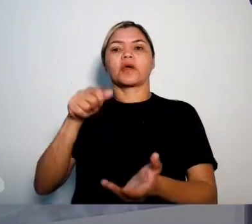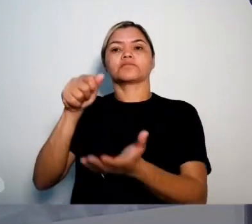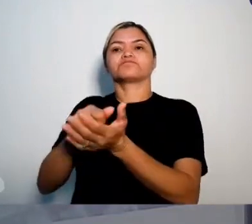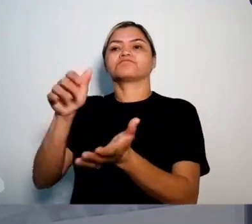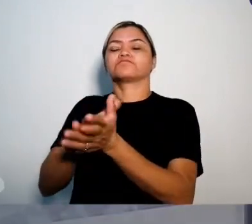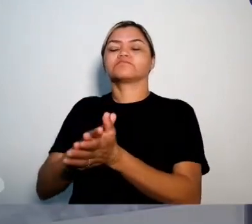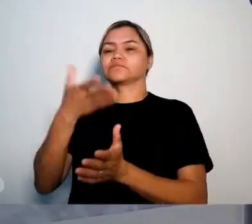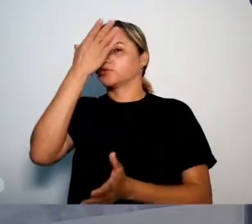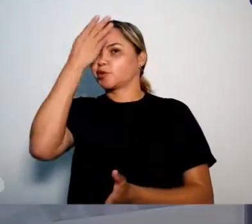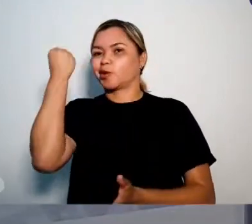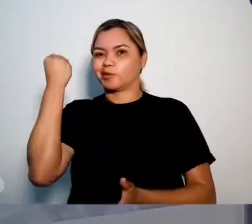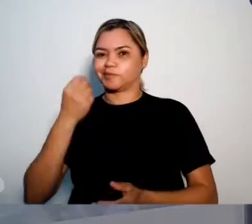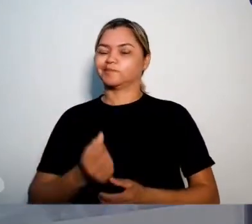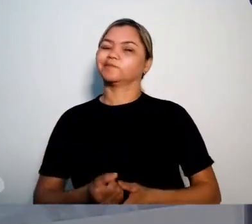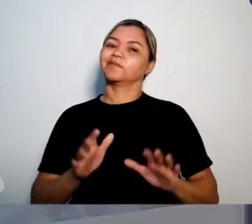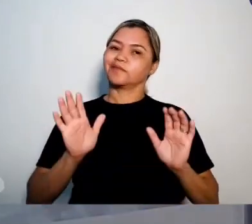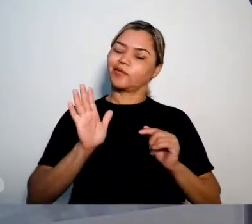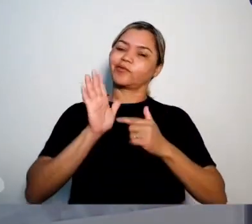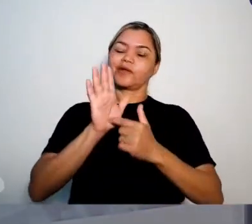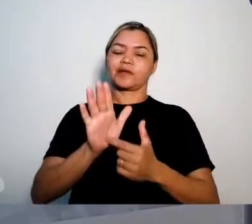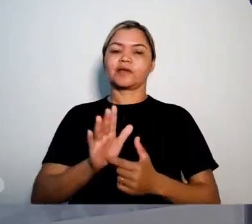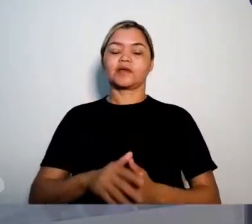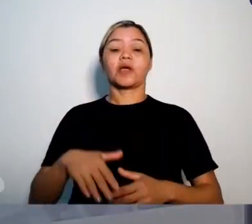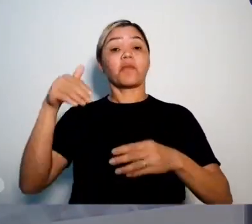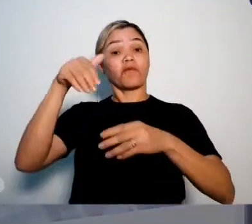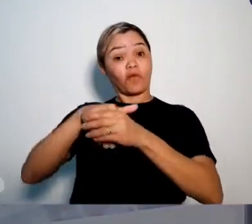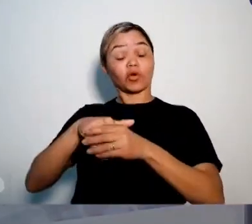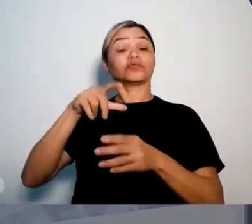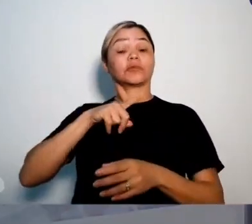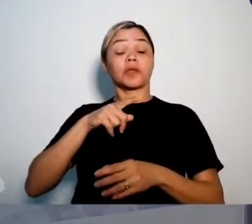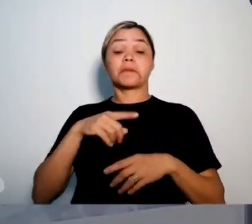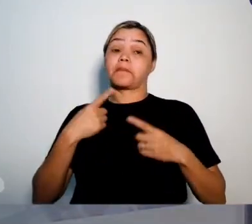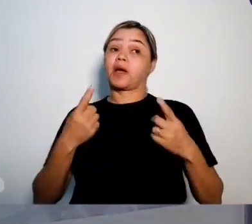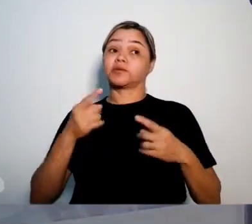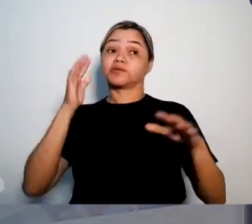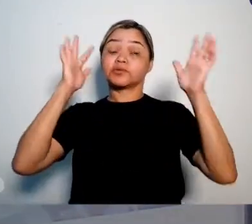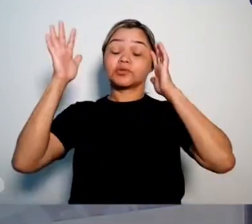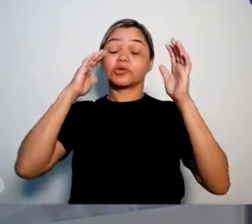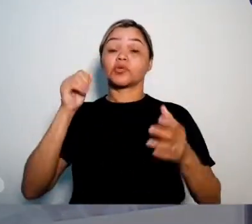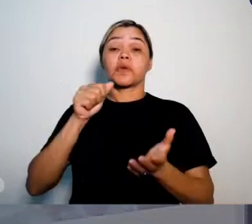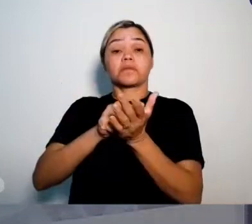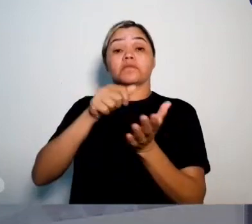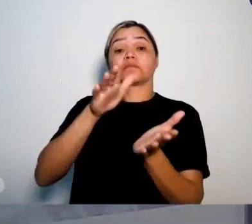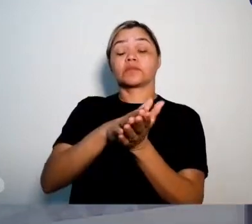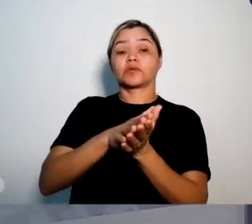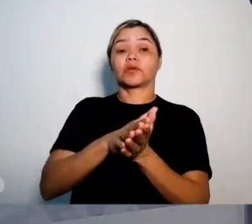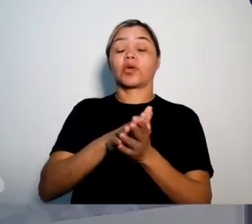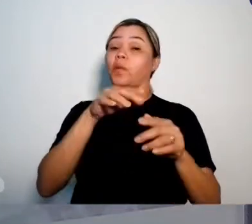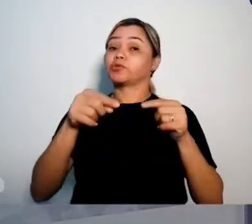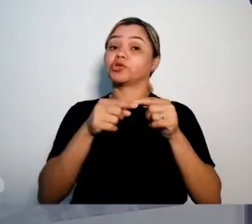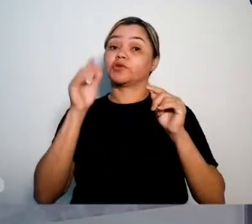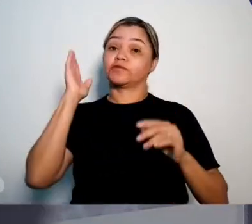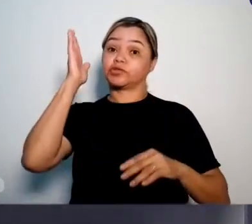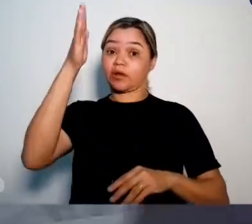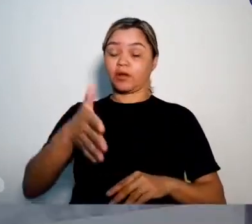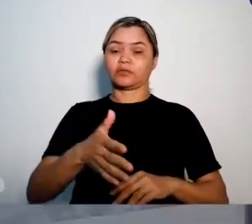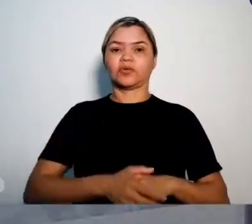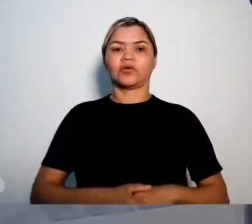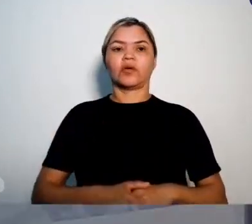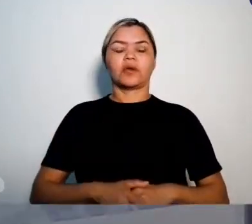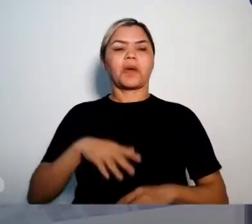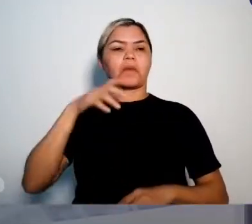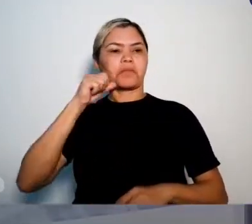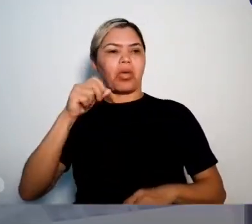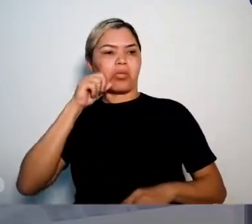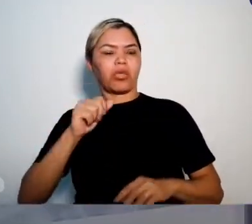bom? Então, tá aí, tem meu voto, mas não se iludam em punição. Eu sou direto e objetivo. É o que eu falo, não estou aqui para puxar o saco de